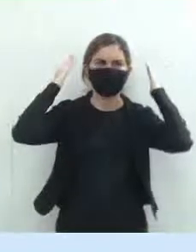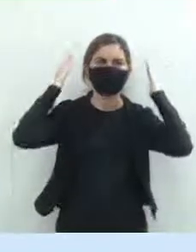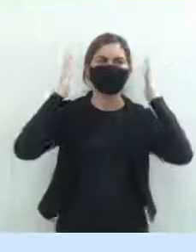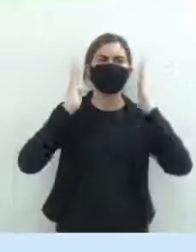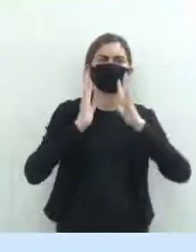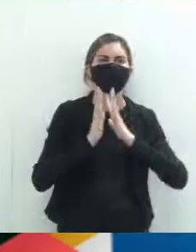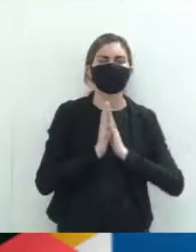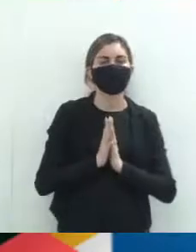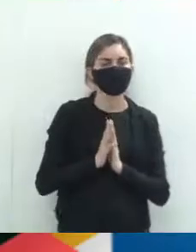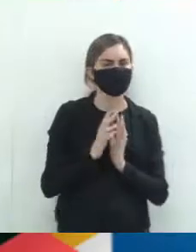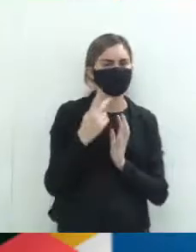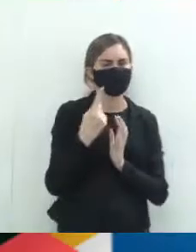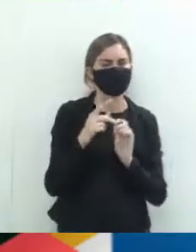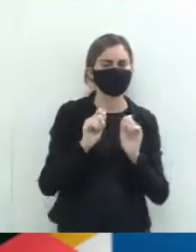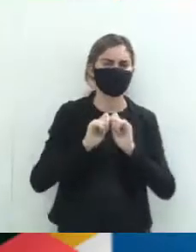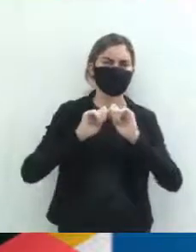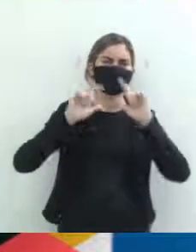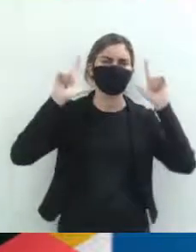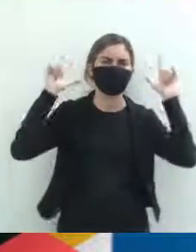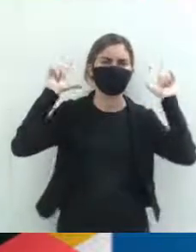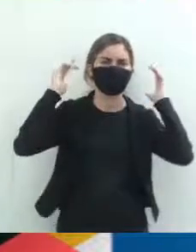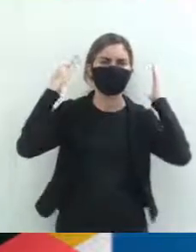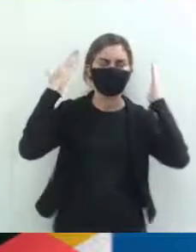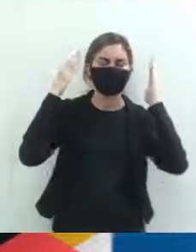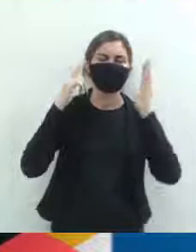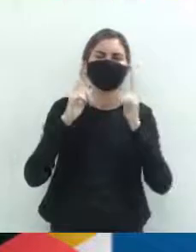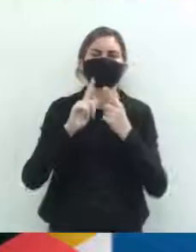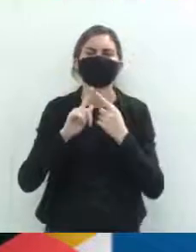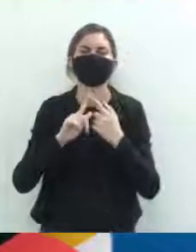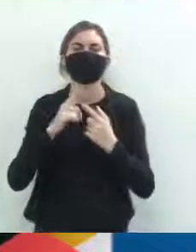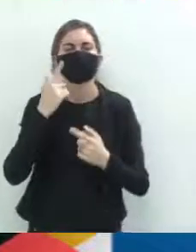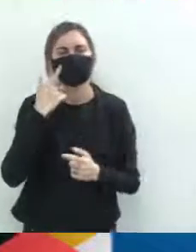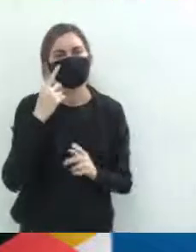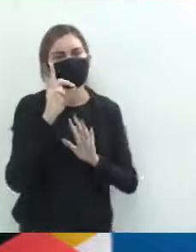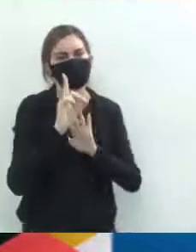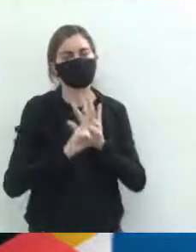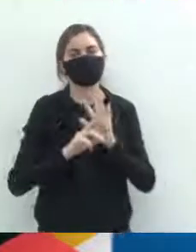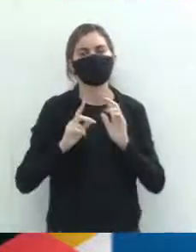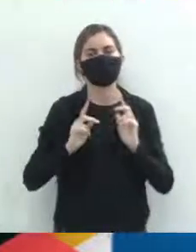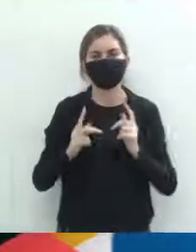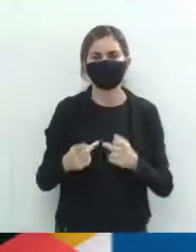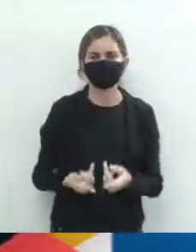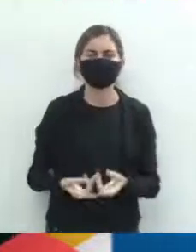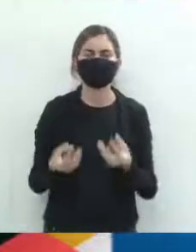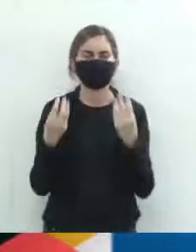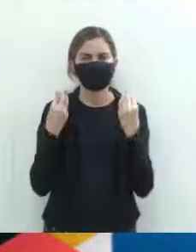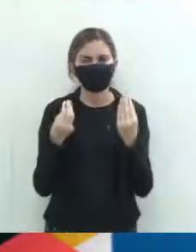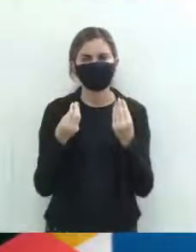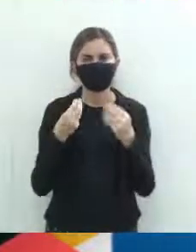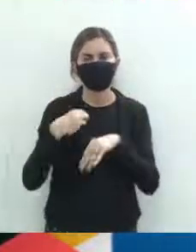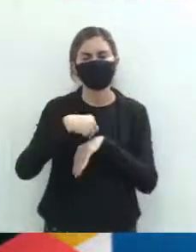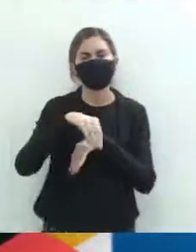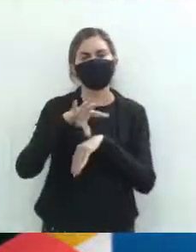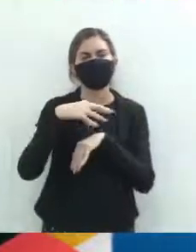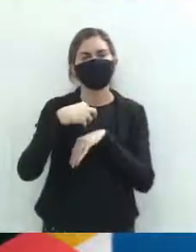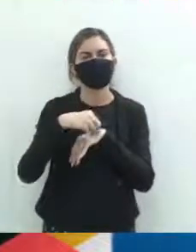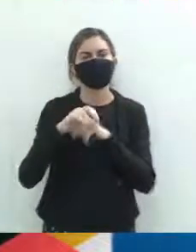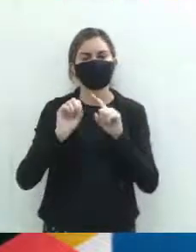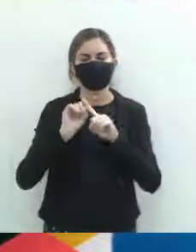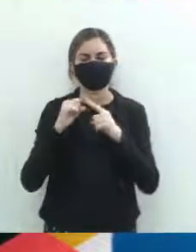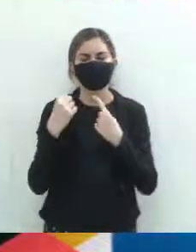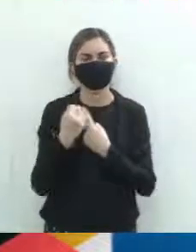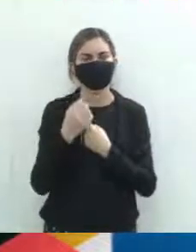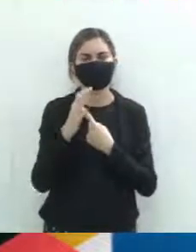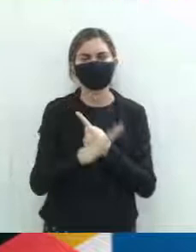slide. Nesse slide você vai ver o seguinte. Primeiro, os direitos humanos eles servem para quê? Para levar a